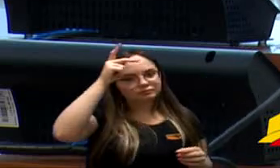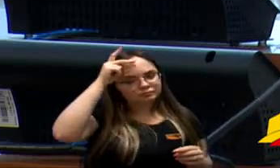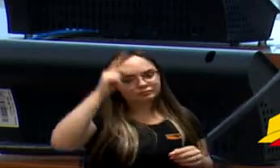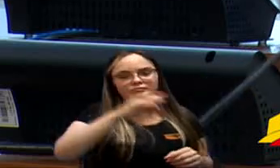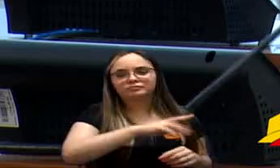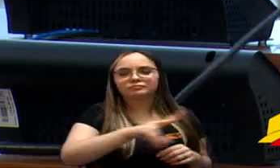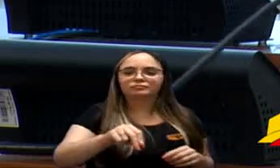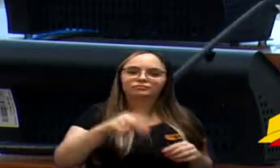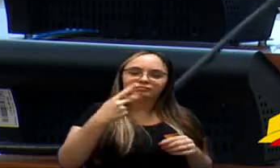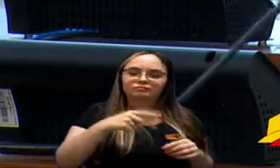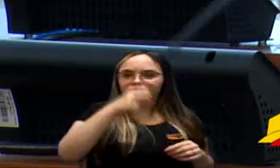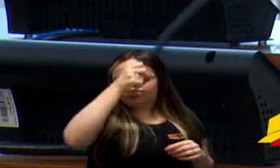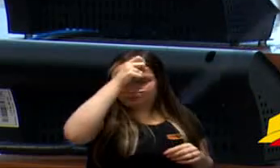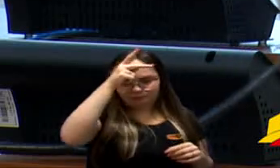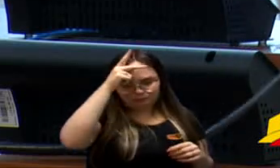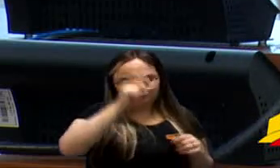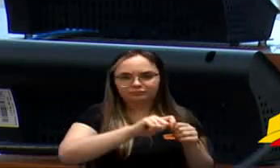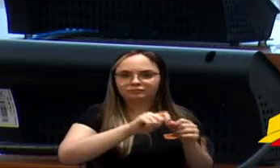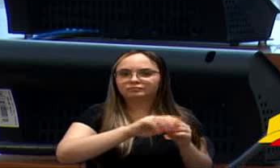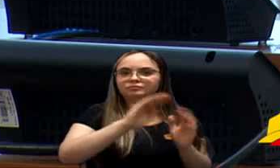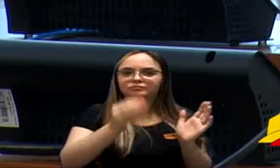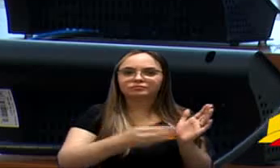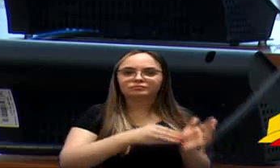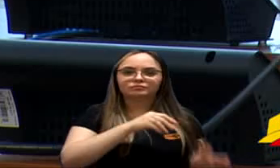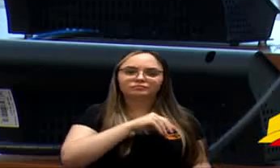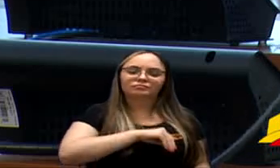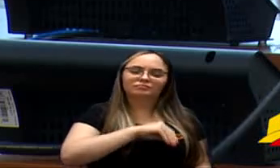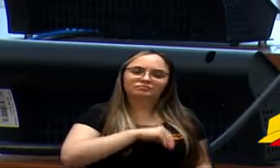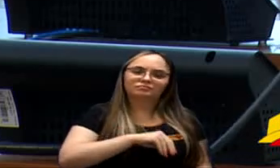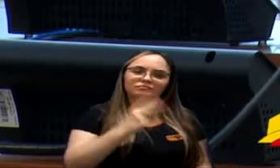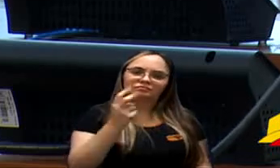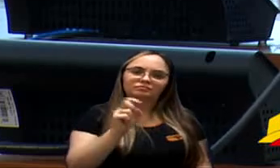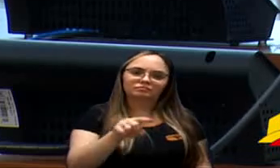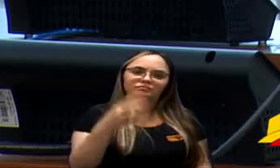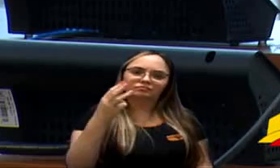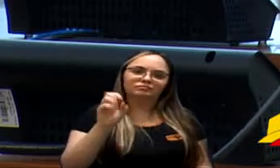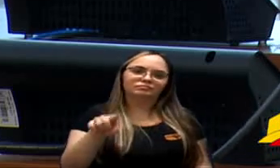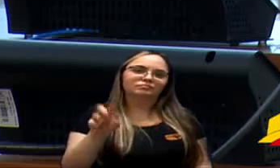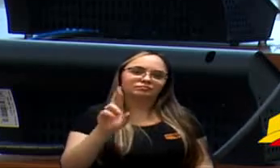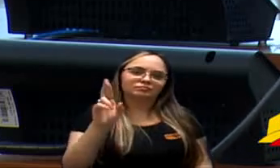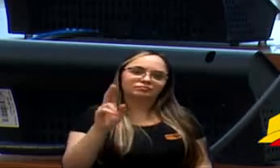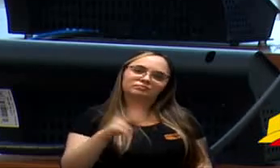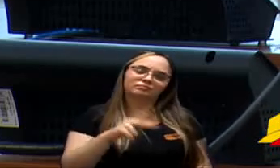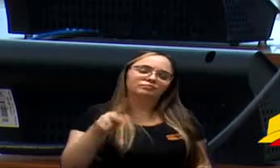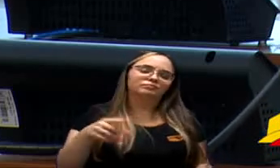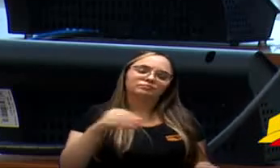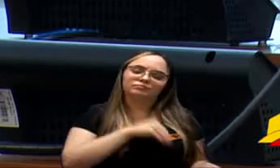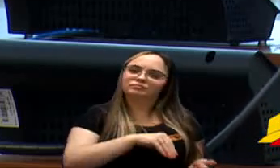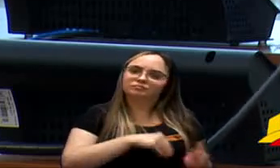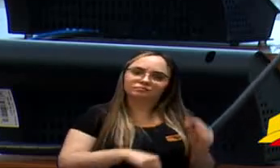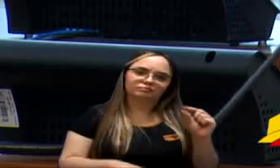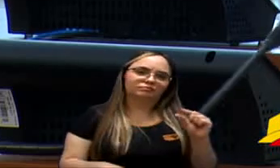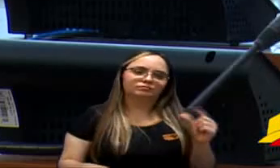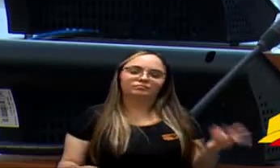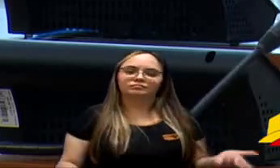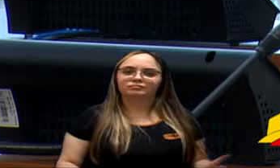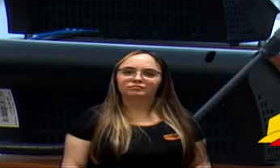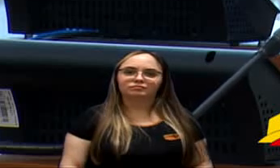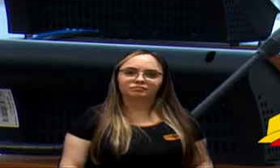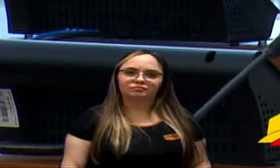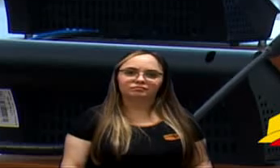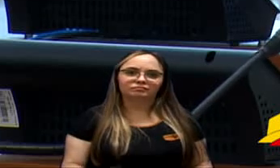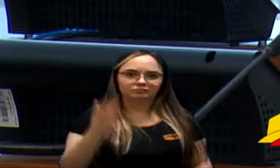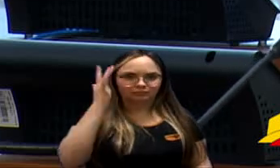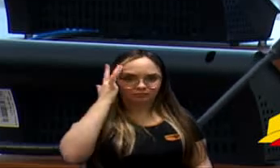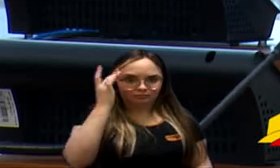material didático do município, os professores ganhem esse valor aviltante como professores. Então, o senhor acha que fica